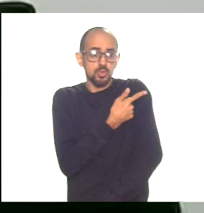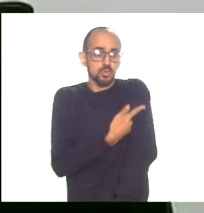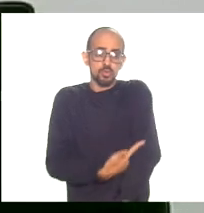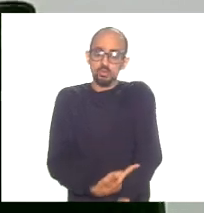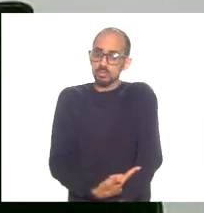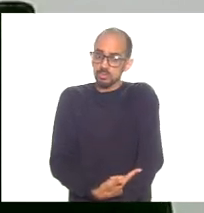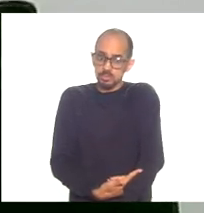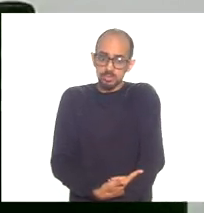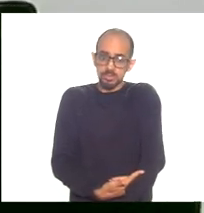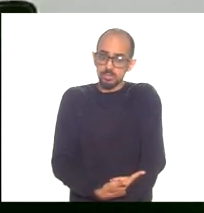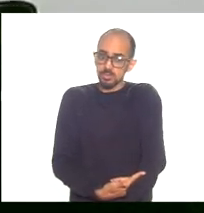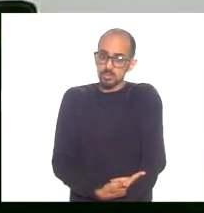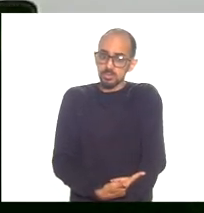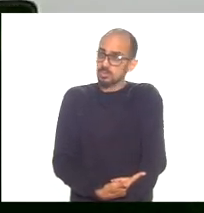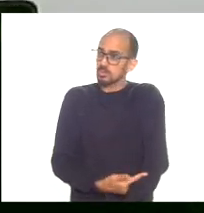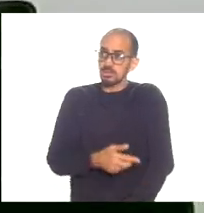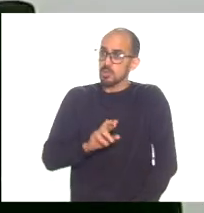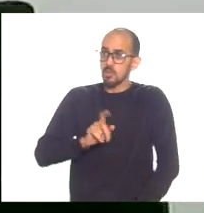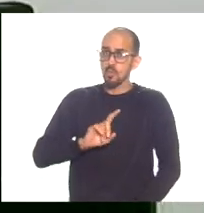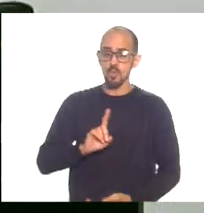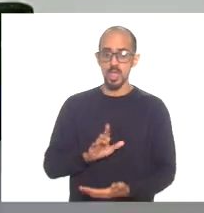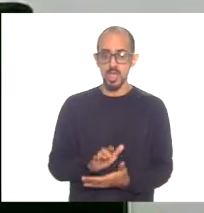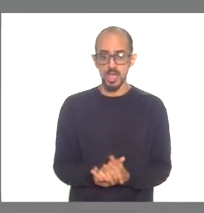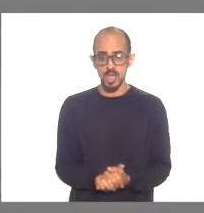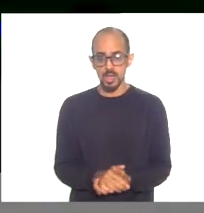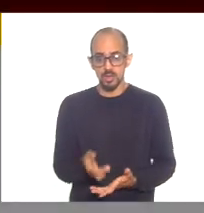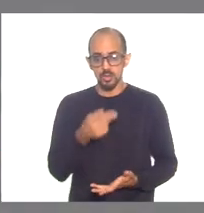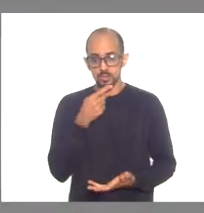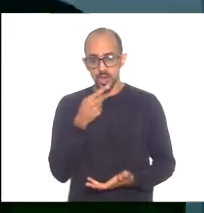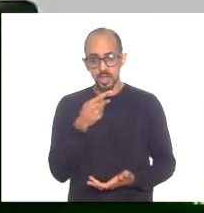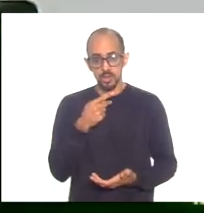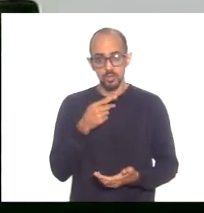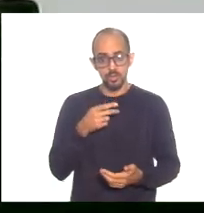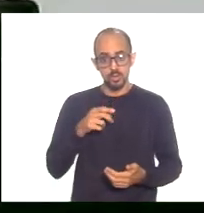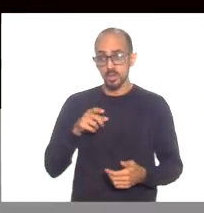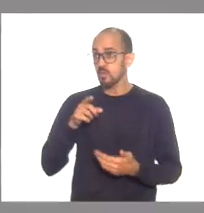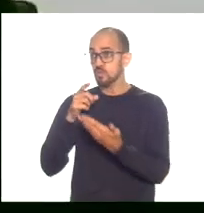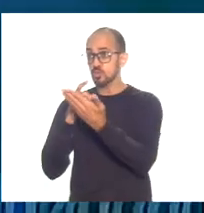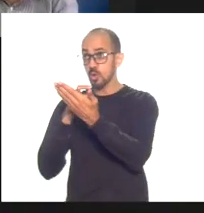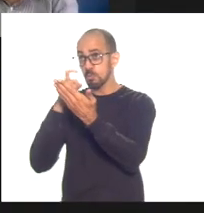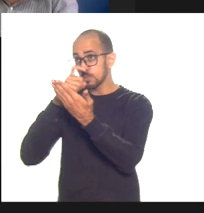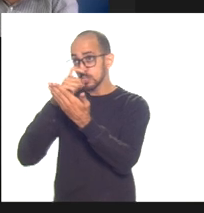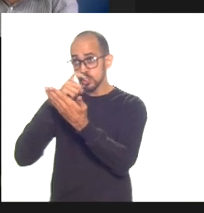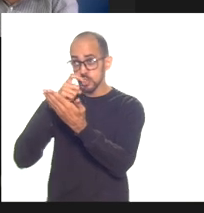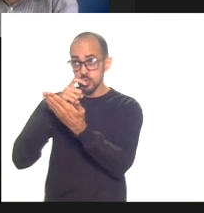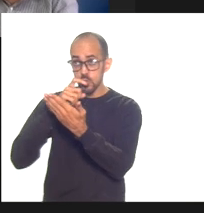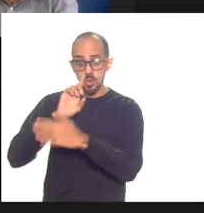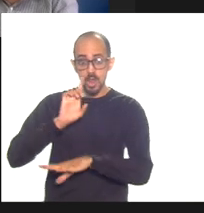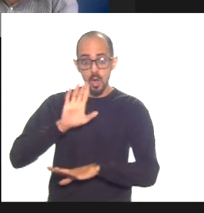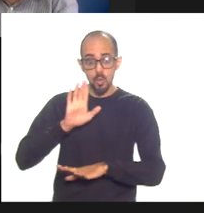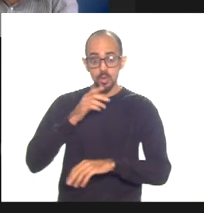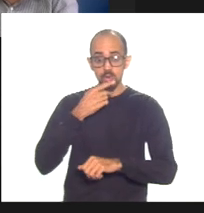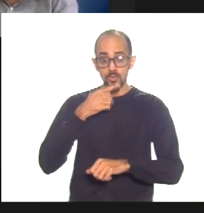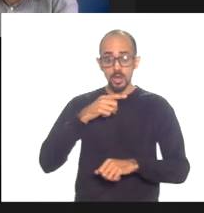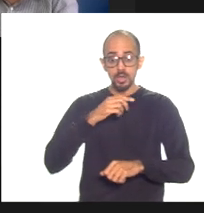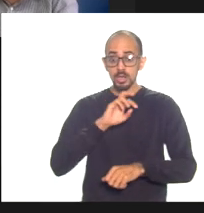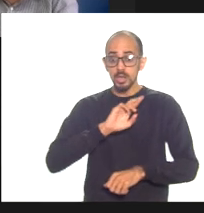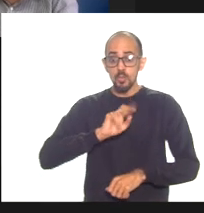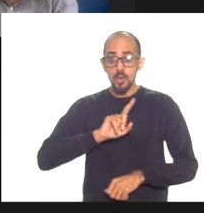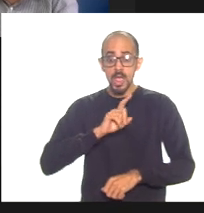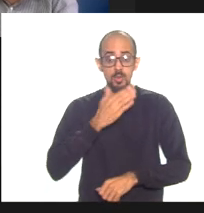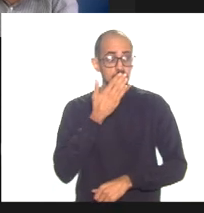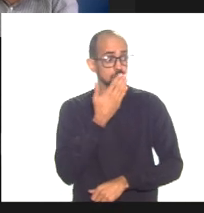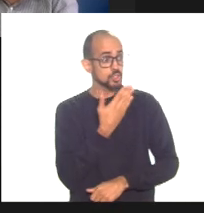Cláudio, em exercício Cláudio Castro. Em nenhum momento disse que Vossa Excelência mentiu. O que eu estou dizendo é que não é